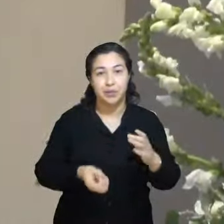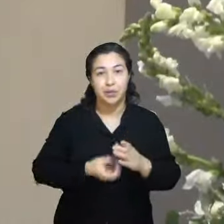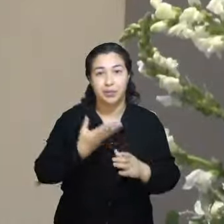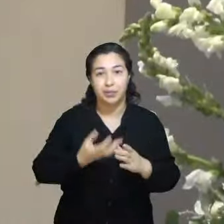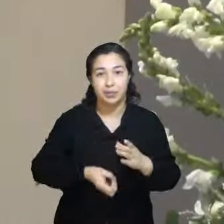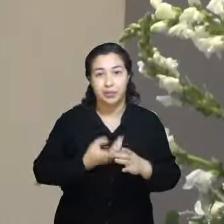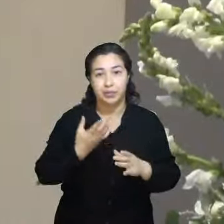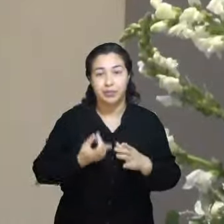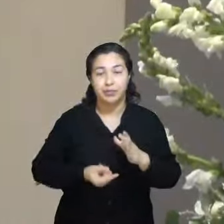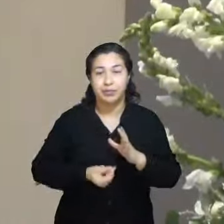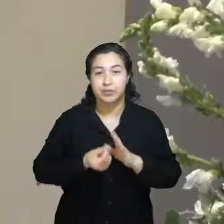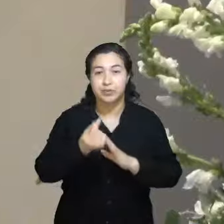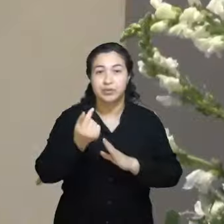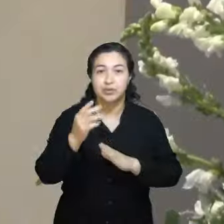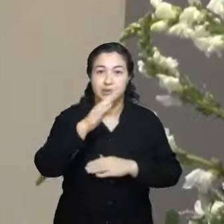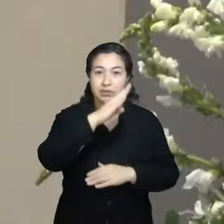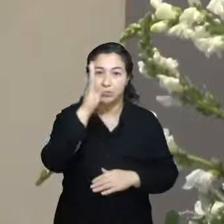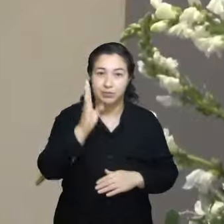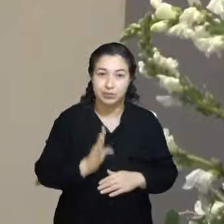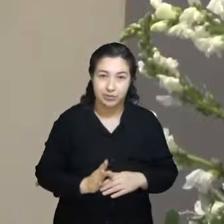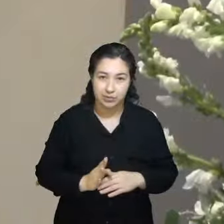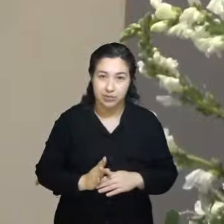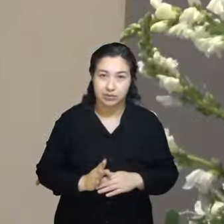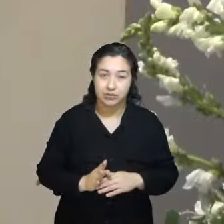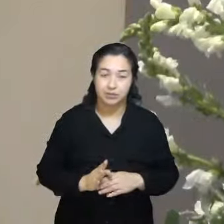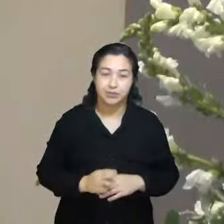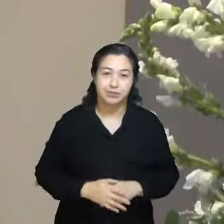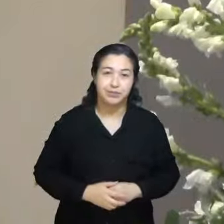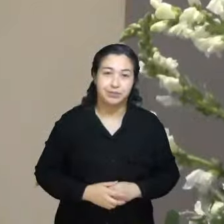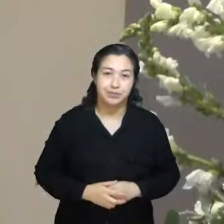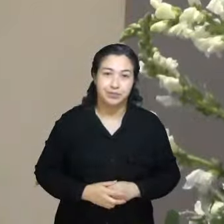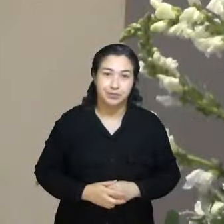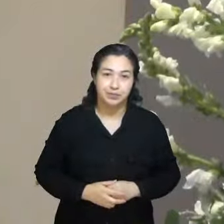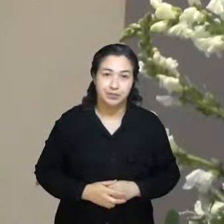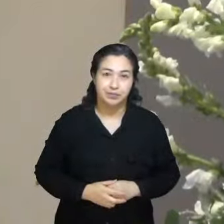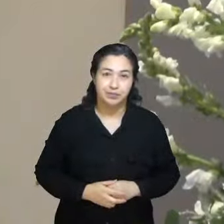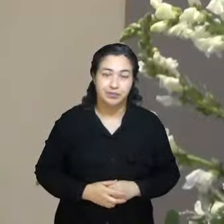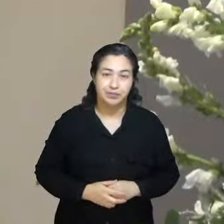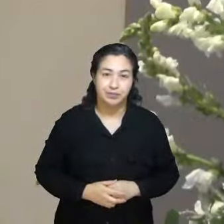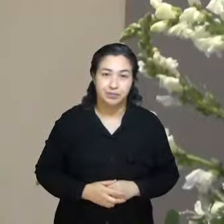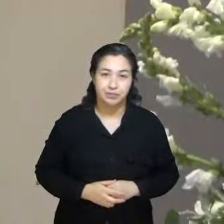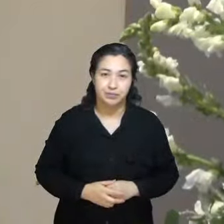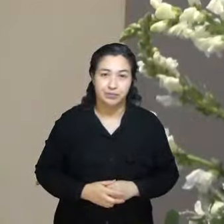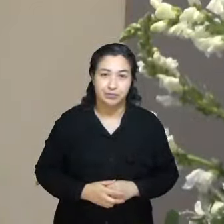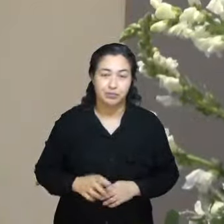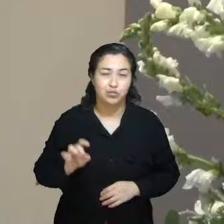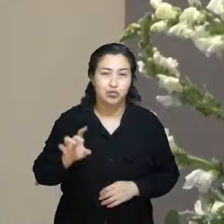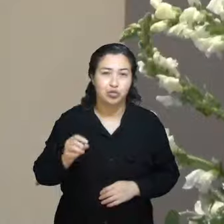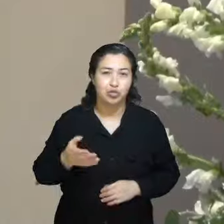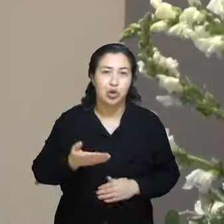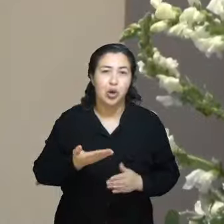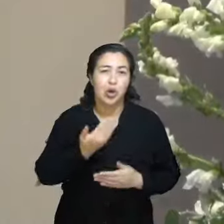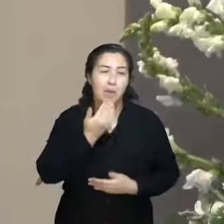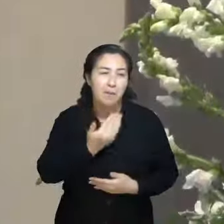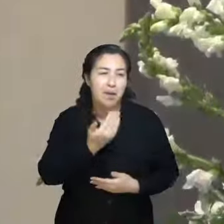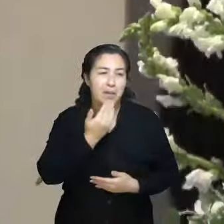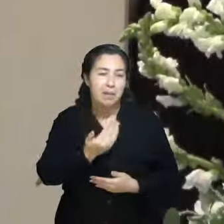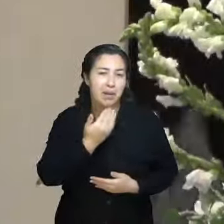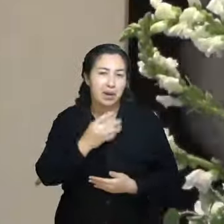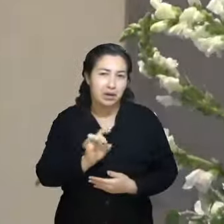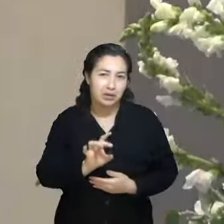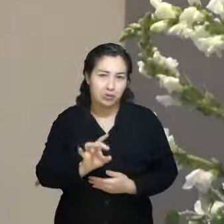riquezas nacionais na condição desmoralizante de meros pedintes portanto é preciso